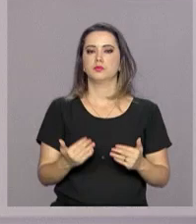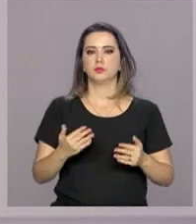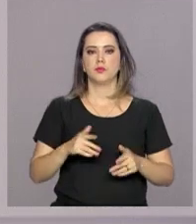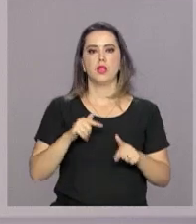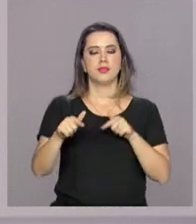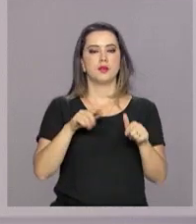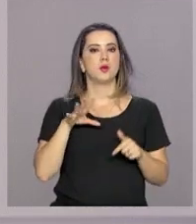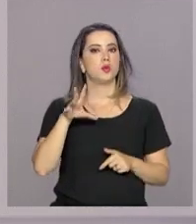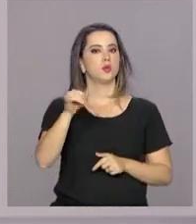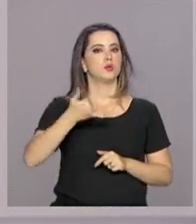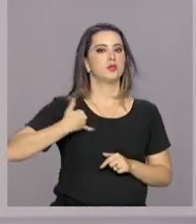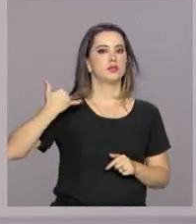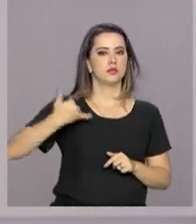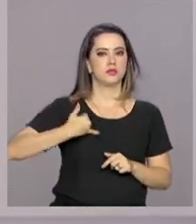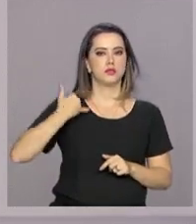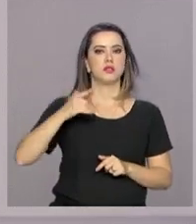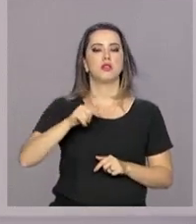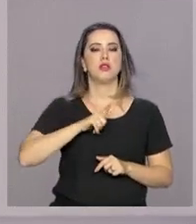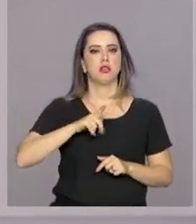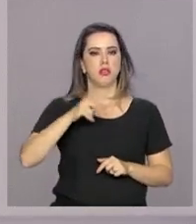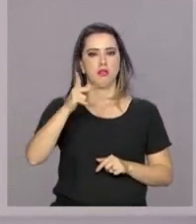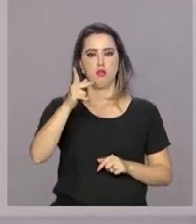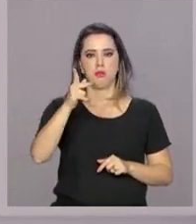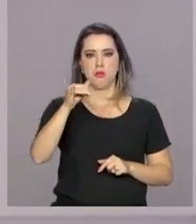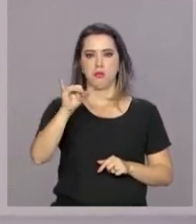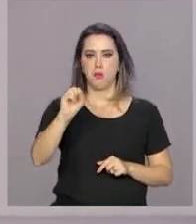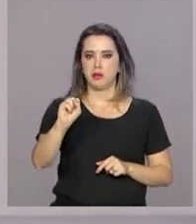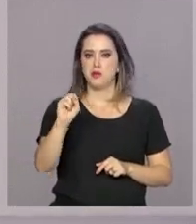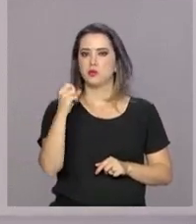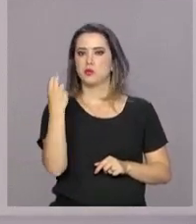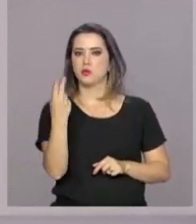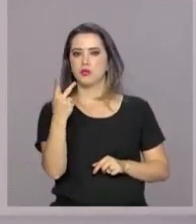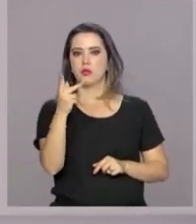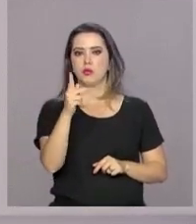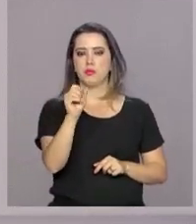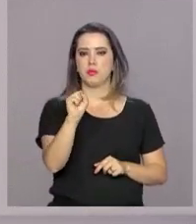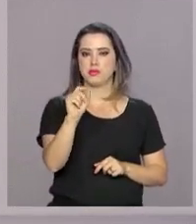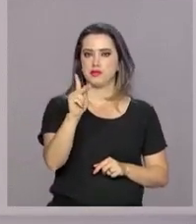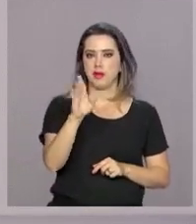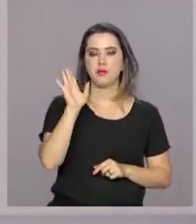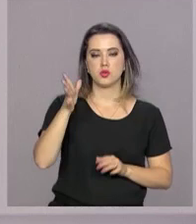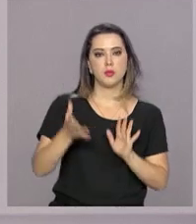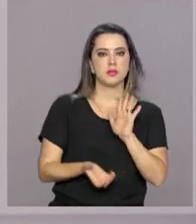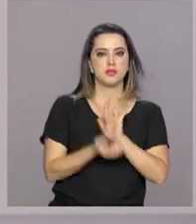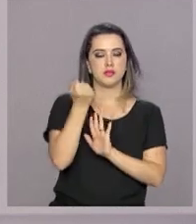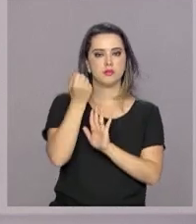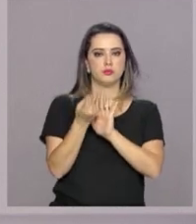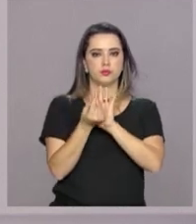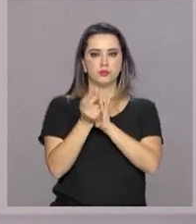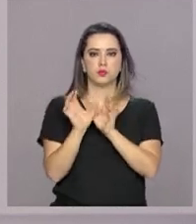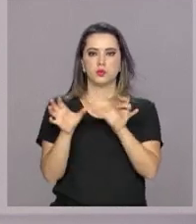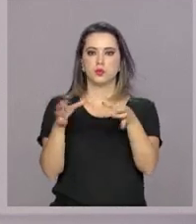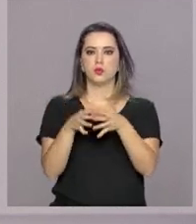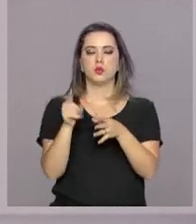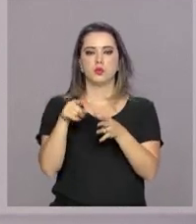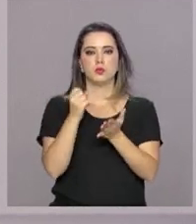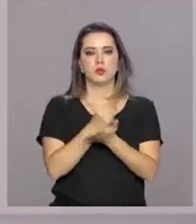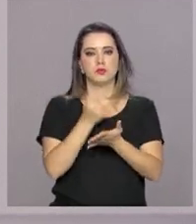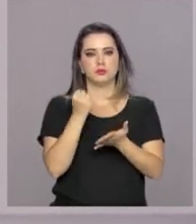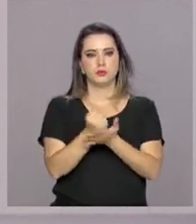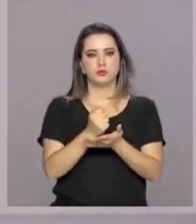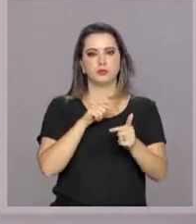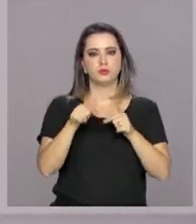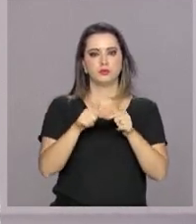de todas as idades que sejam cotistas do pis/pasep já podem sacar as cotas faz parte desse grupo quem trabalhou com carteira assinada